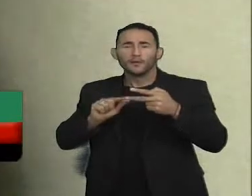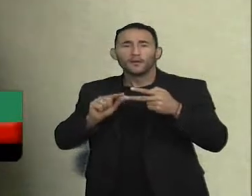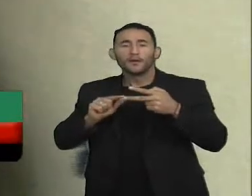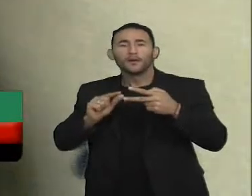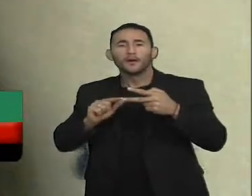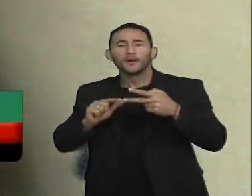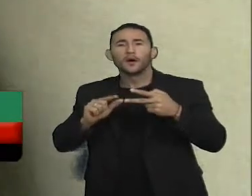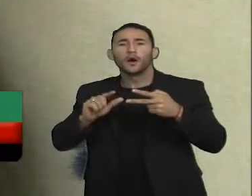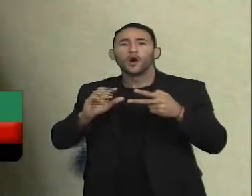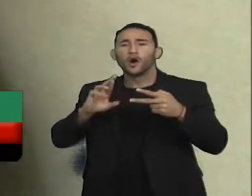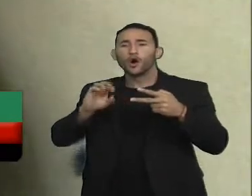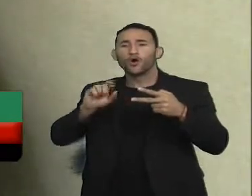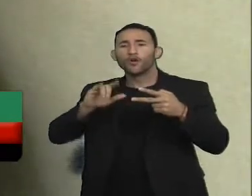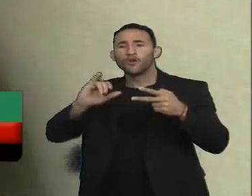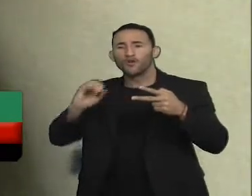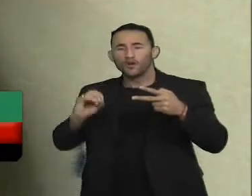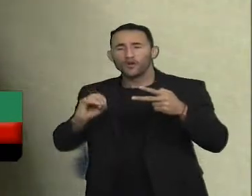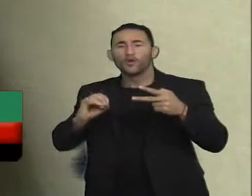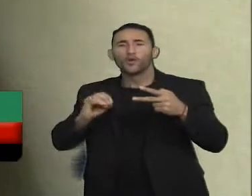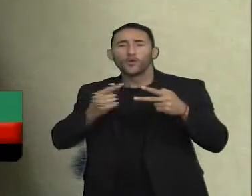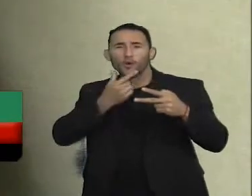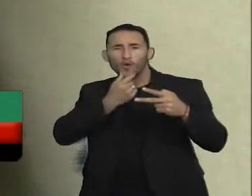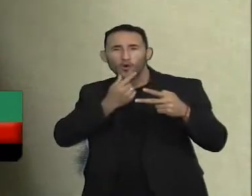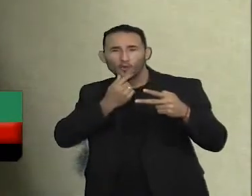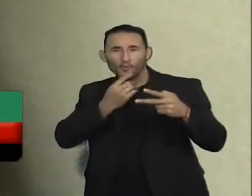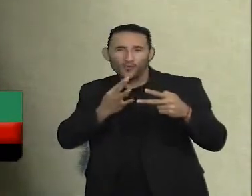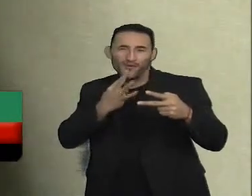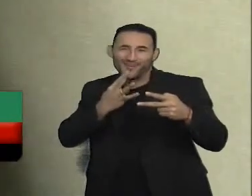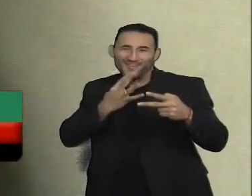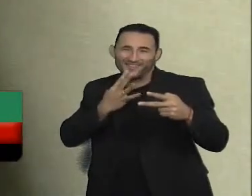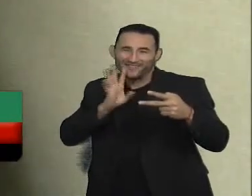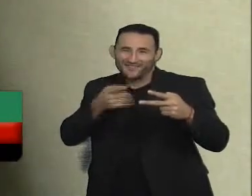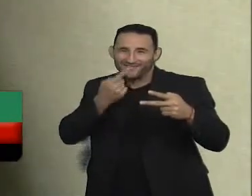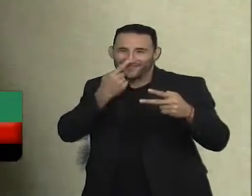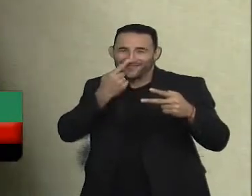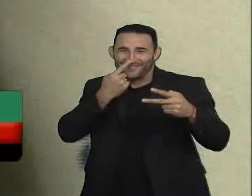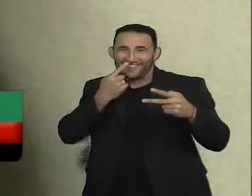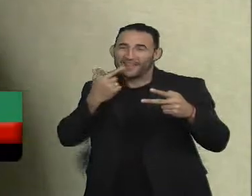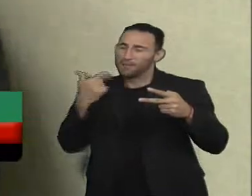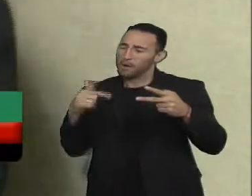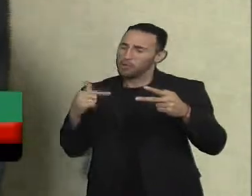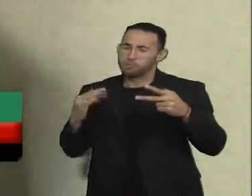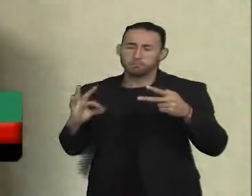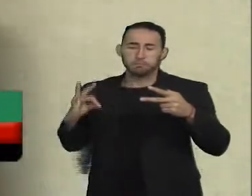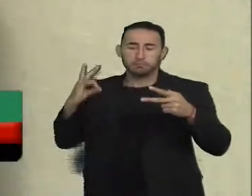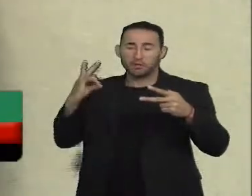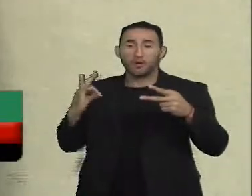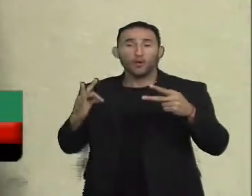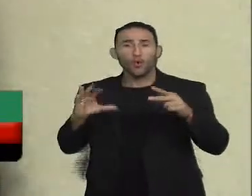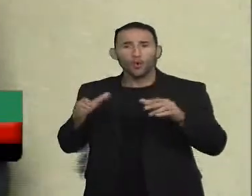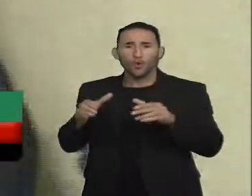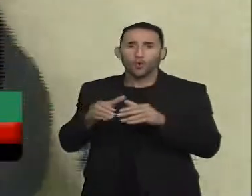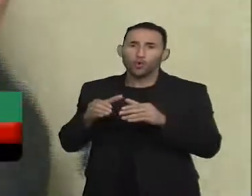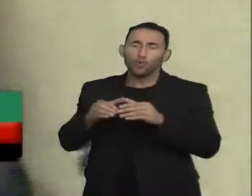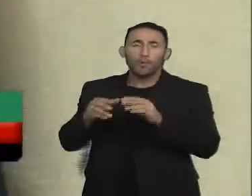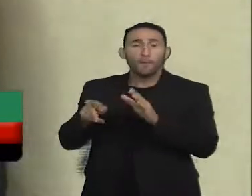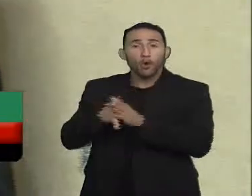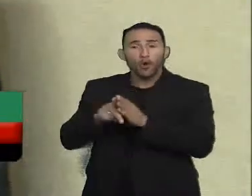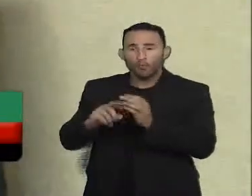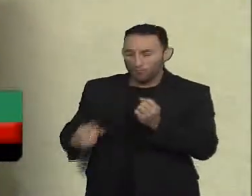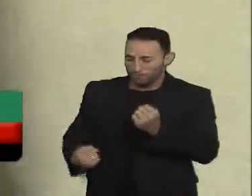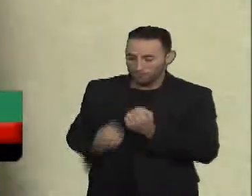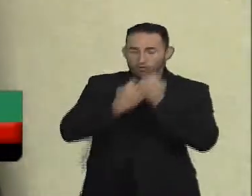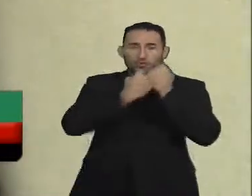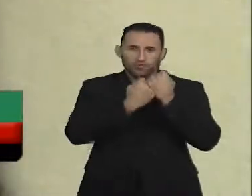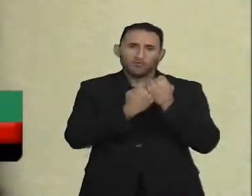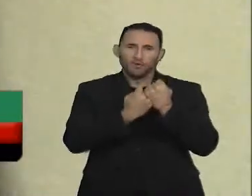PS, o Rogério, o Rogerinho, como é meu conhecido também, um excelente trabalho. a sua equipe é base daquilo que ele constrói. Então,